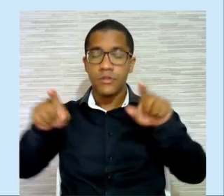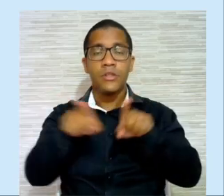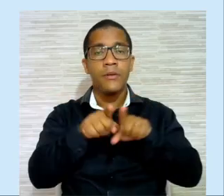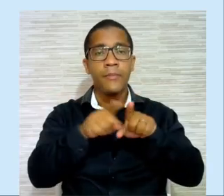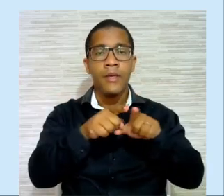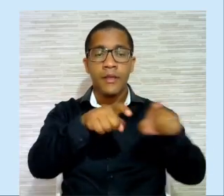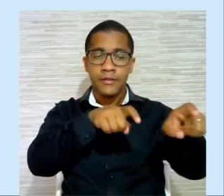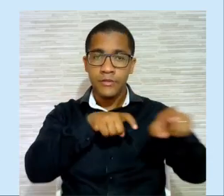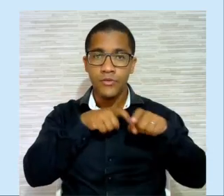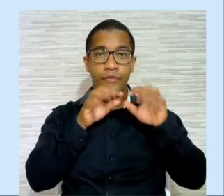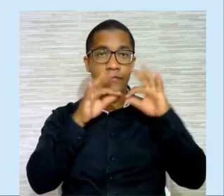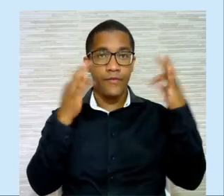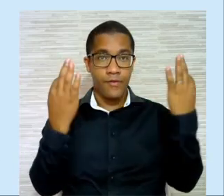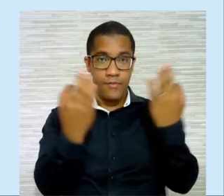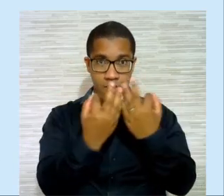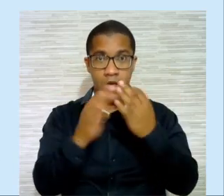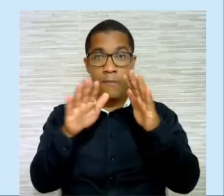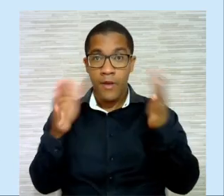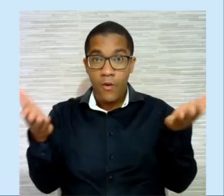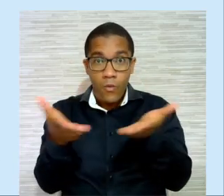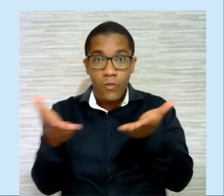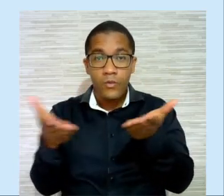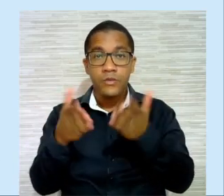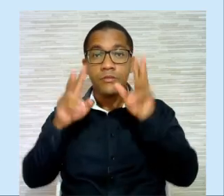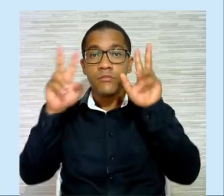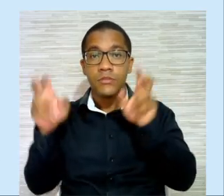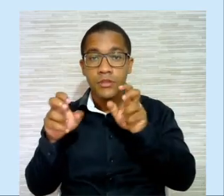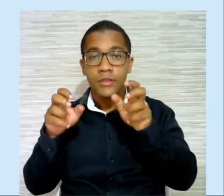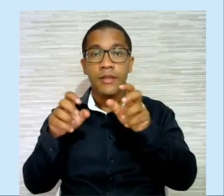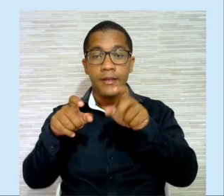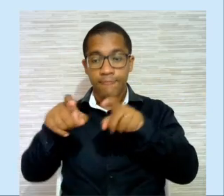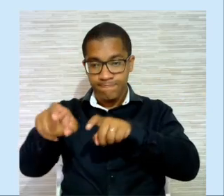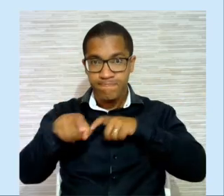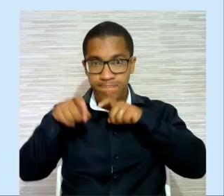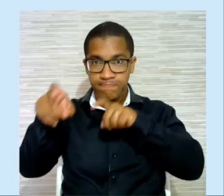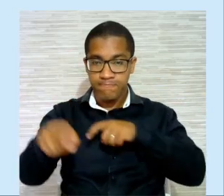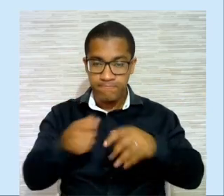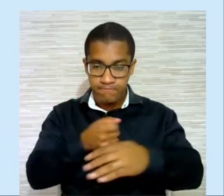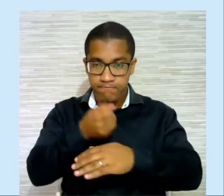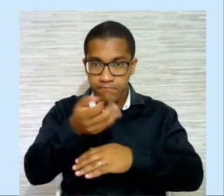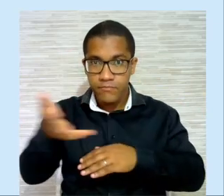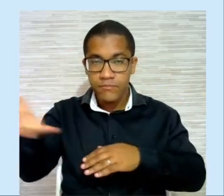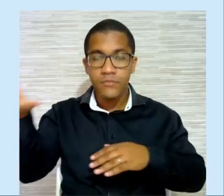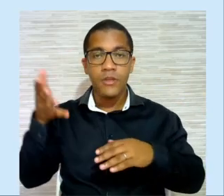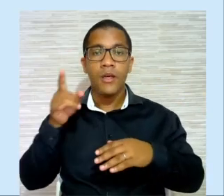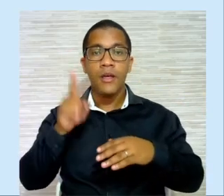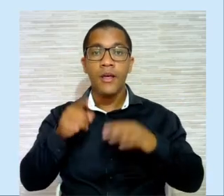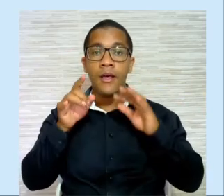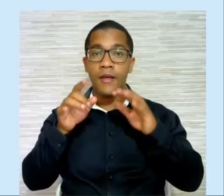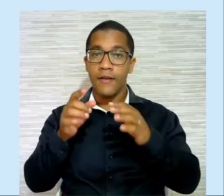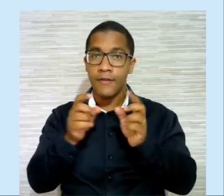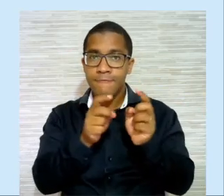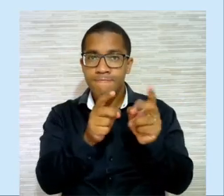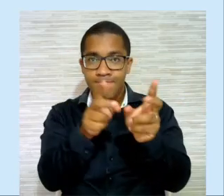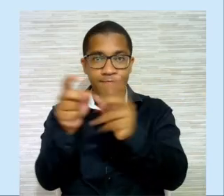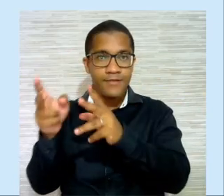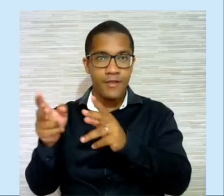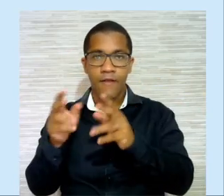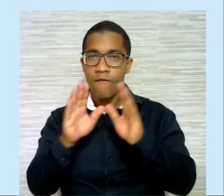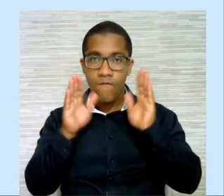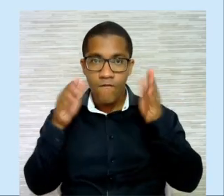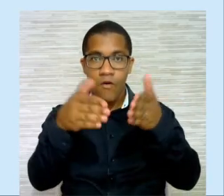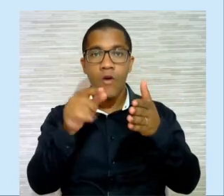pouco, né? E a aula de hoje a gente vai falar um pouquinho sobre agricultura comercial. Essa agricultura comercial a gente vai entender que está mais voltada às questões